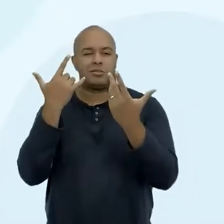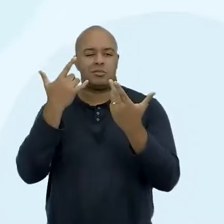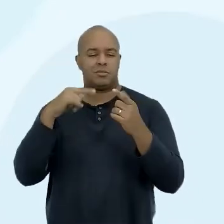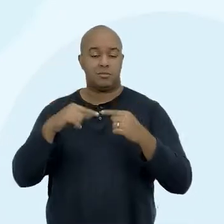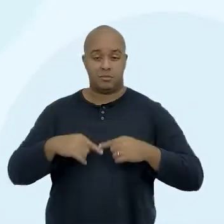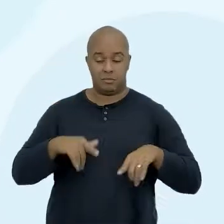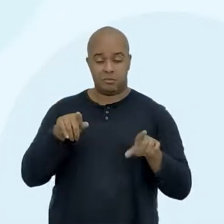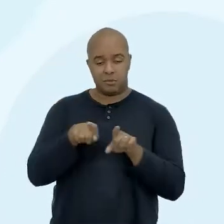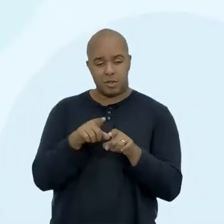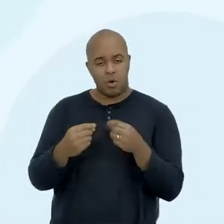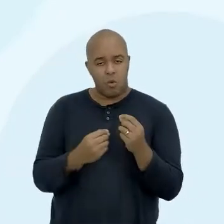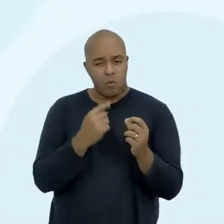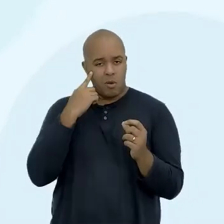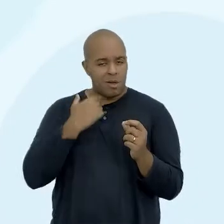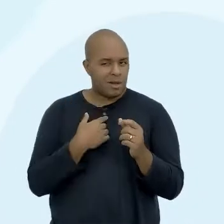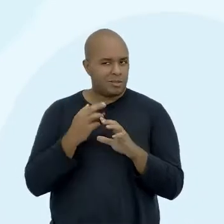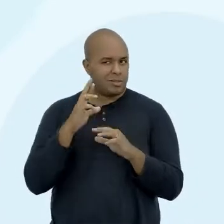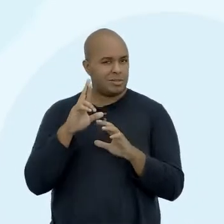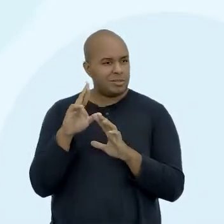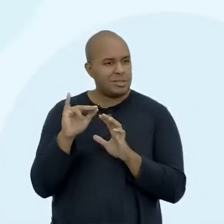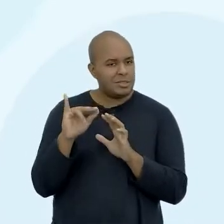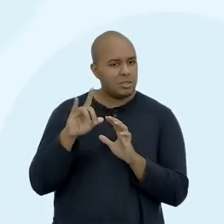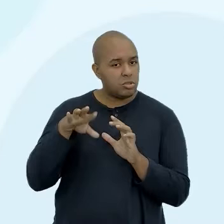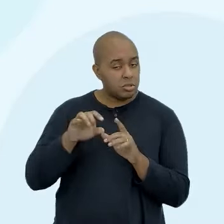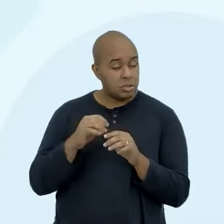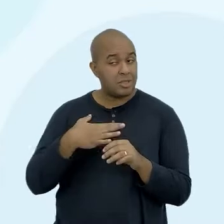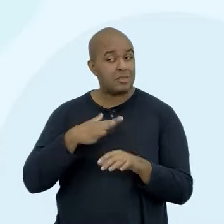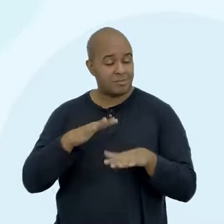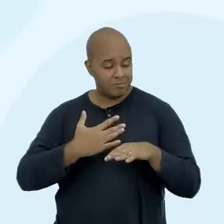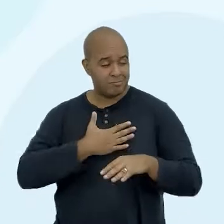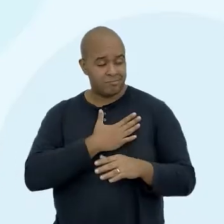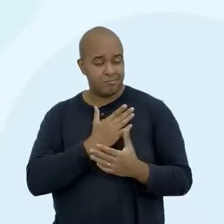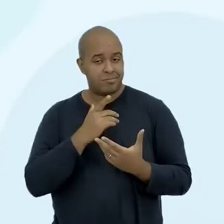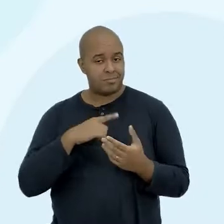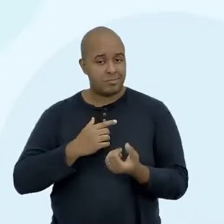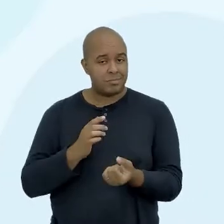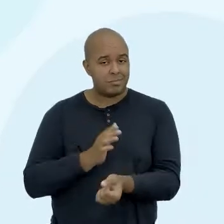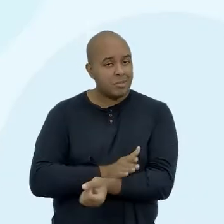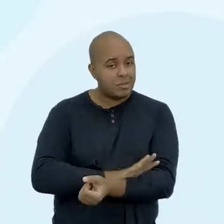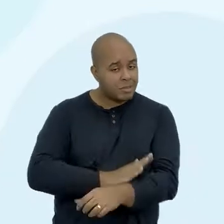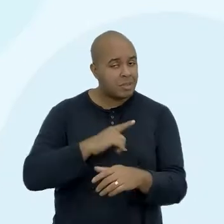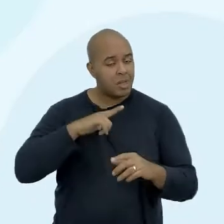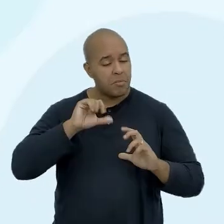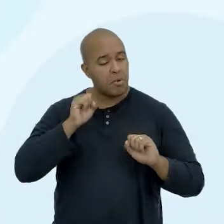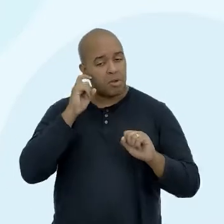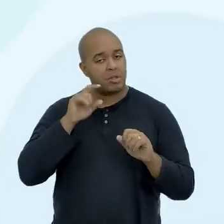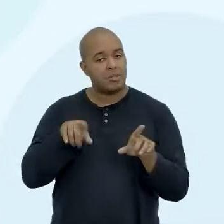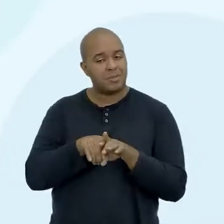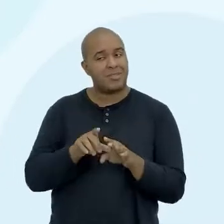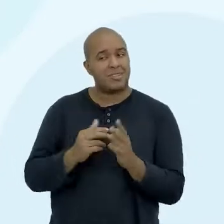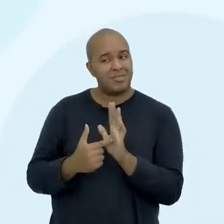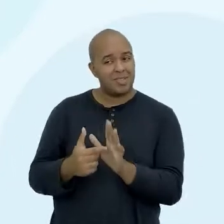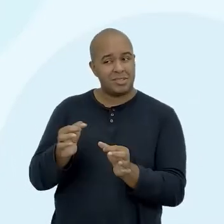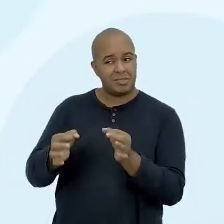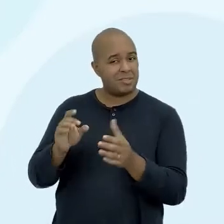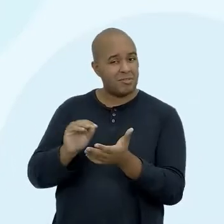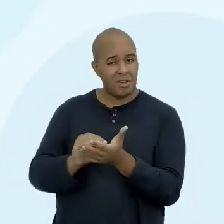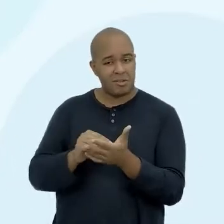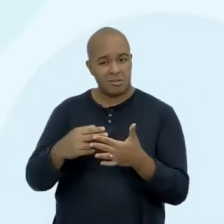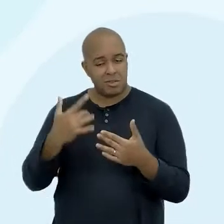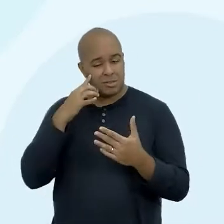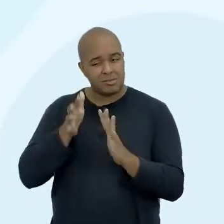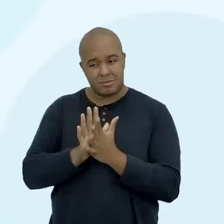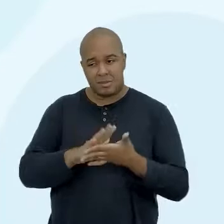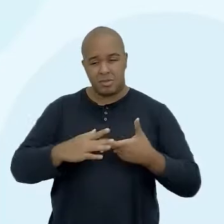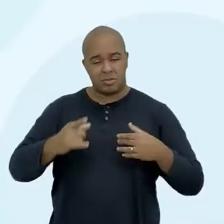racialização e o papel de ideologias racistas que promovem disparidades e injustiças, potencializando as